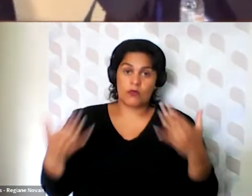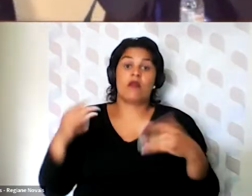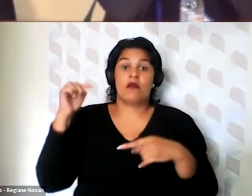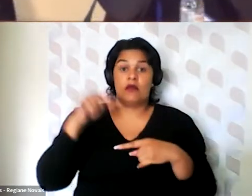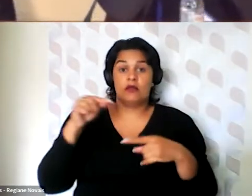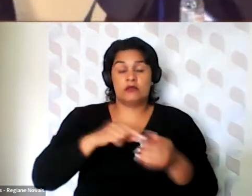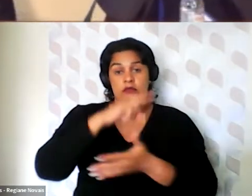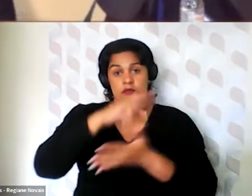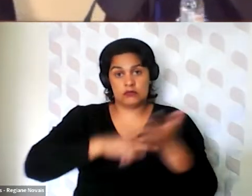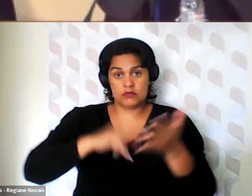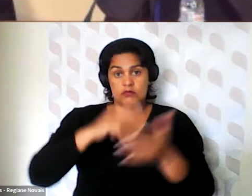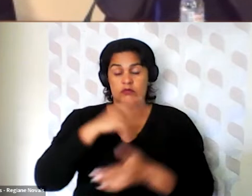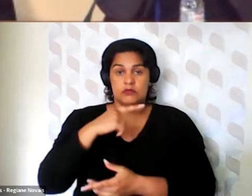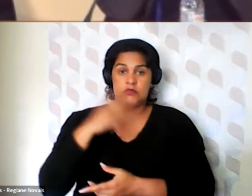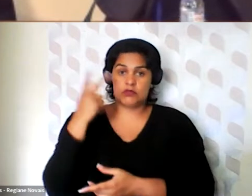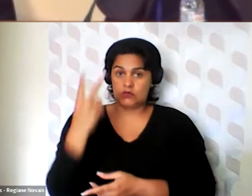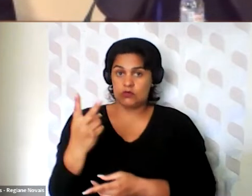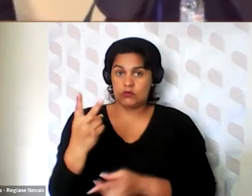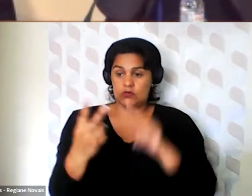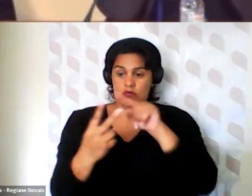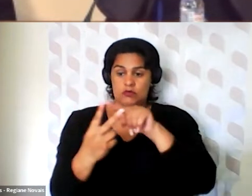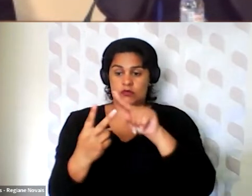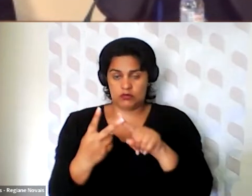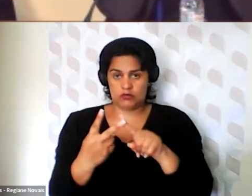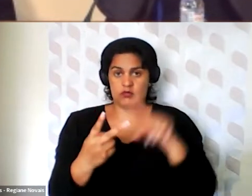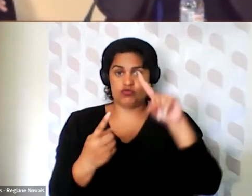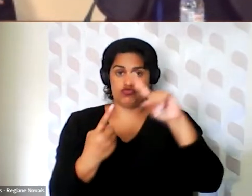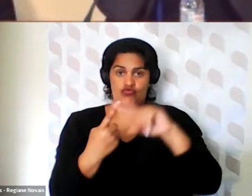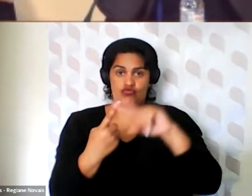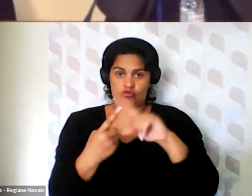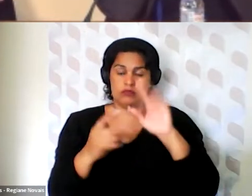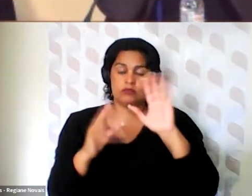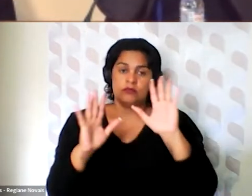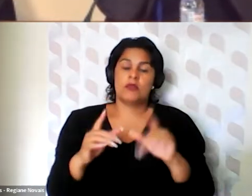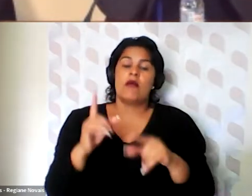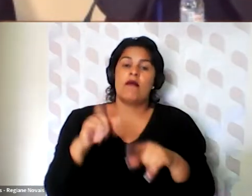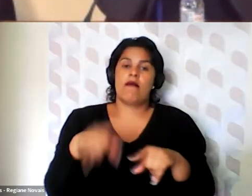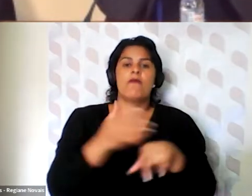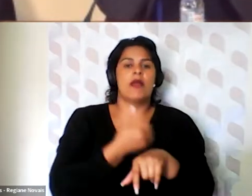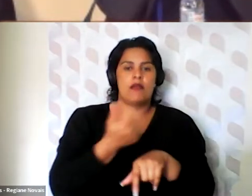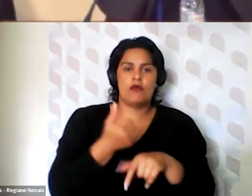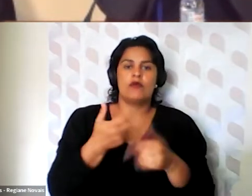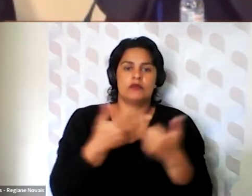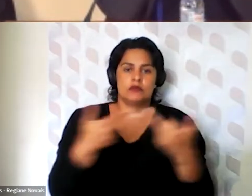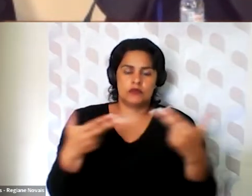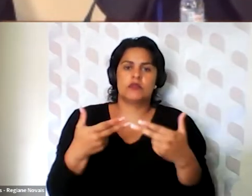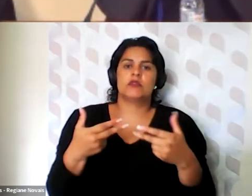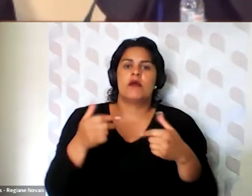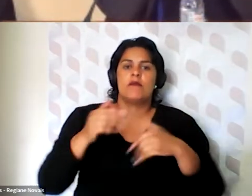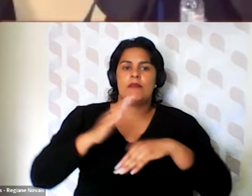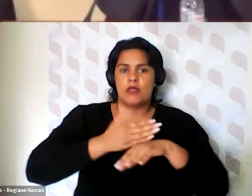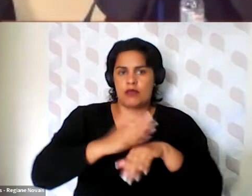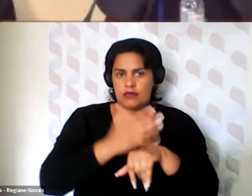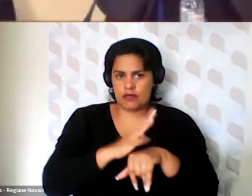abstração, grandes princípios, até um nível quase de um regulamento técnico, como acontece muitas vezes, por exemplo, na área de produtos químicos. Você tem um outro tipo